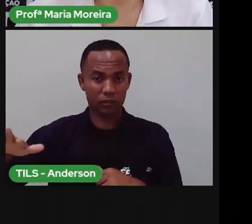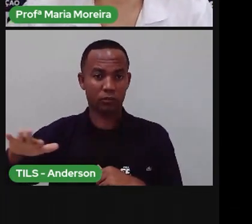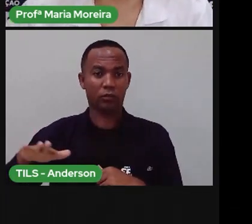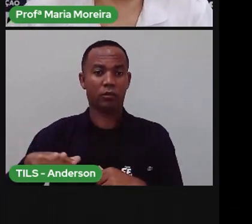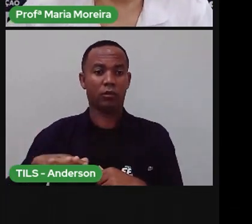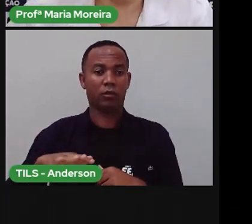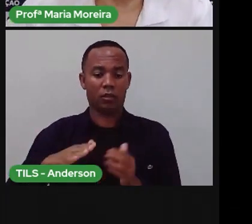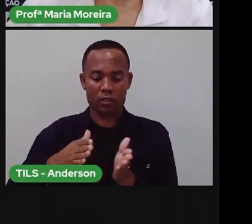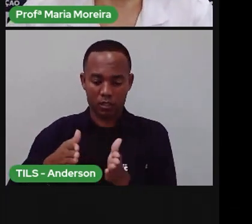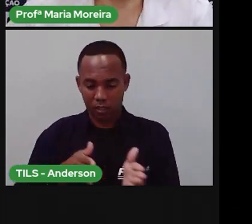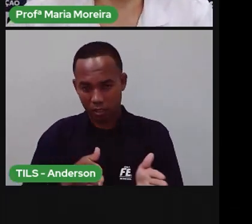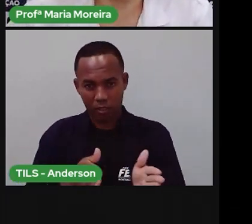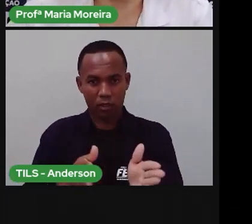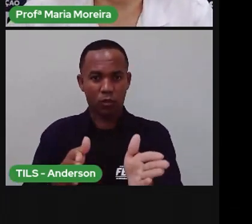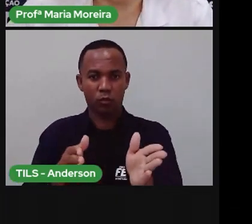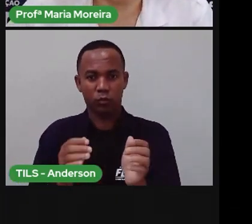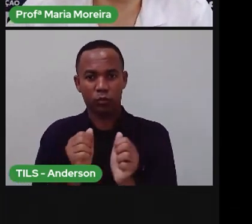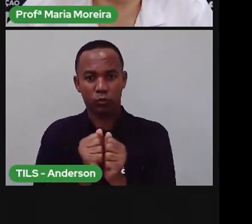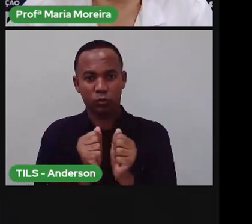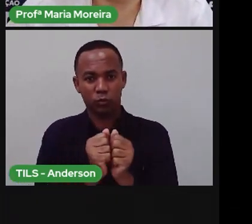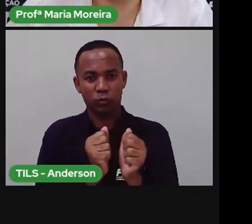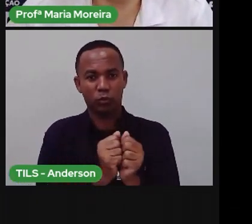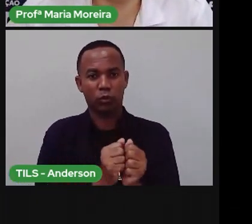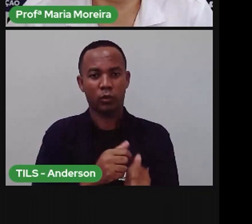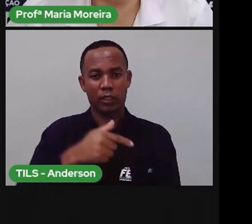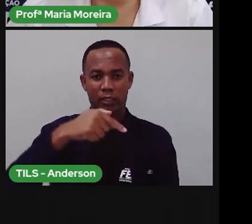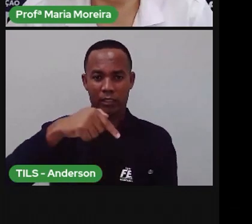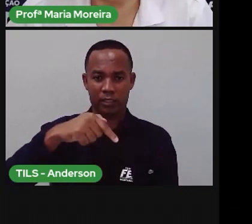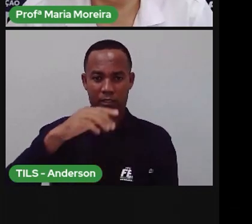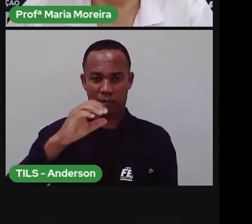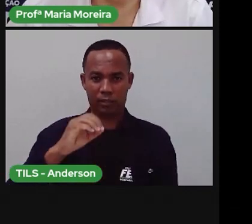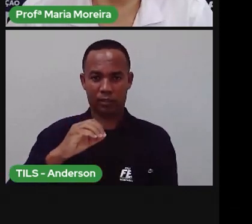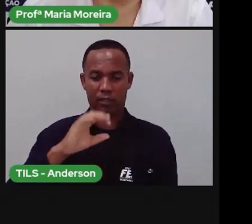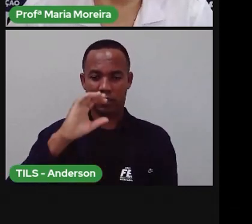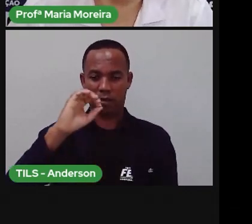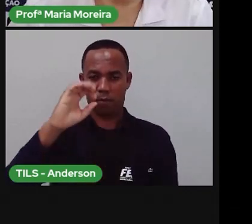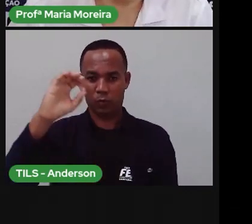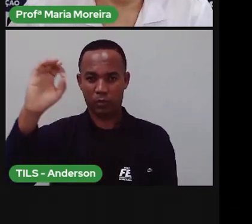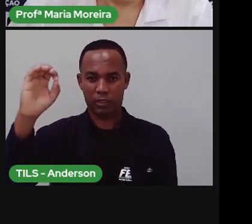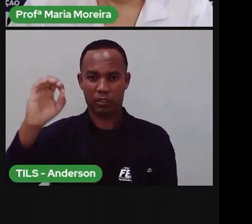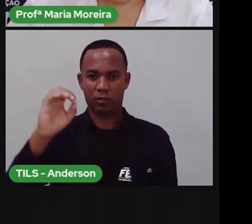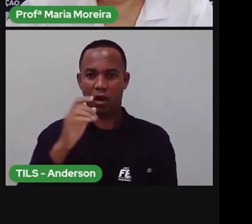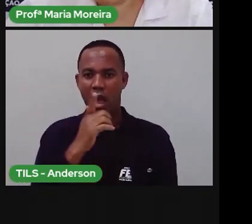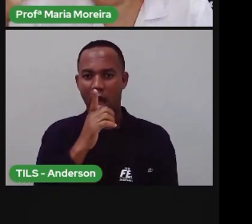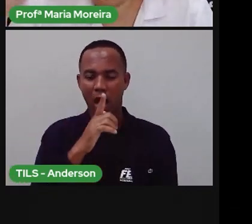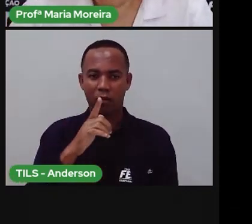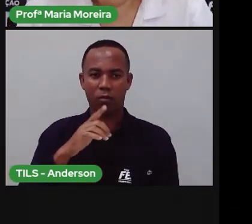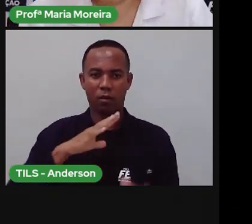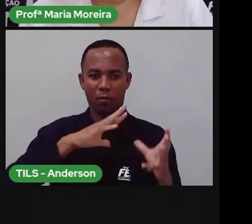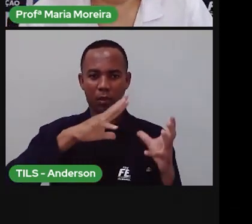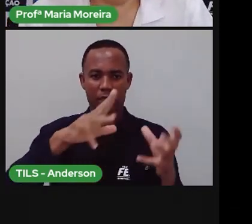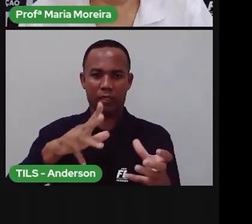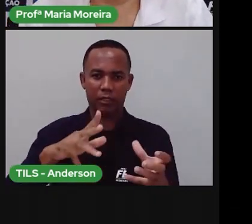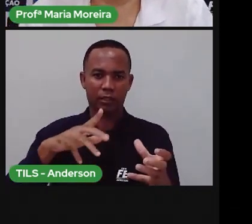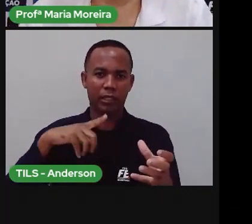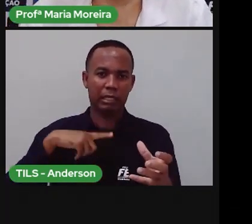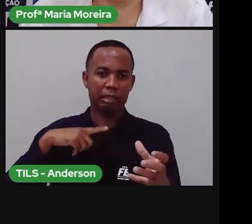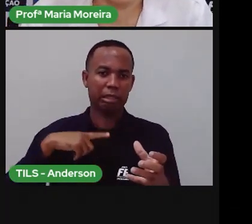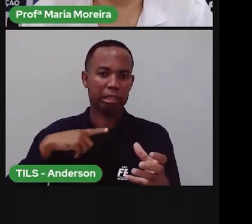lagos, juntos, eles ocupam 70% da superfície do planeta e abrigam aí, né,